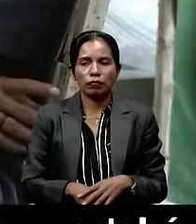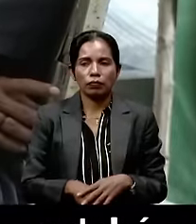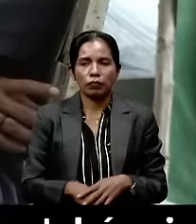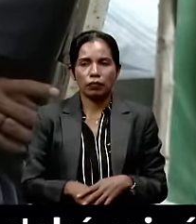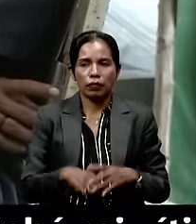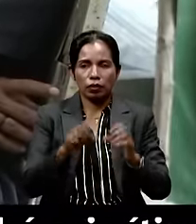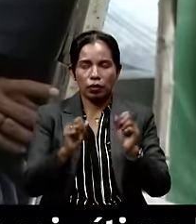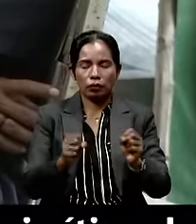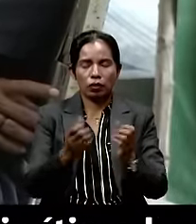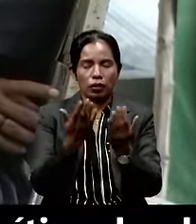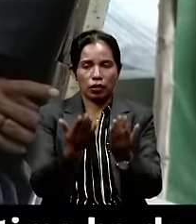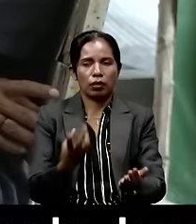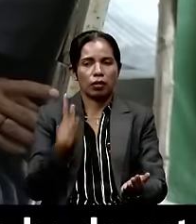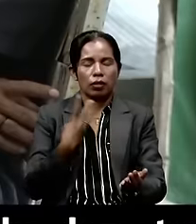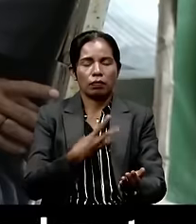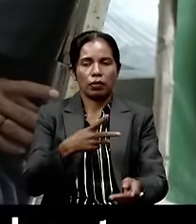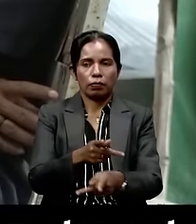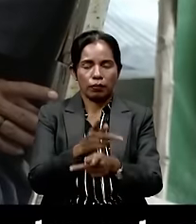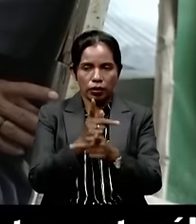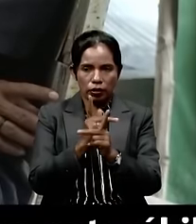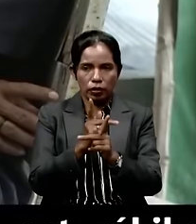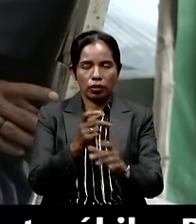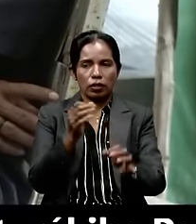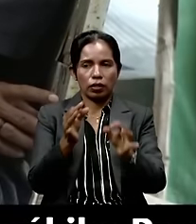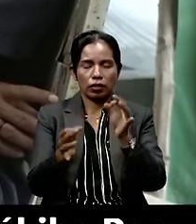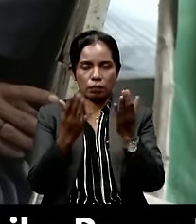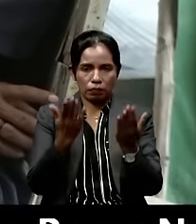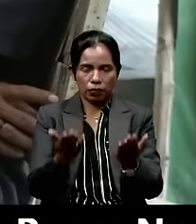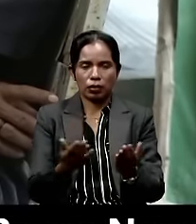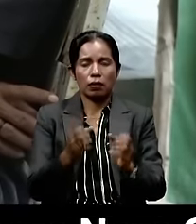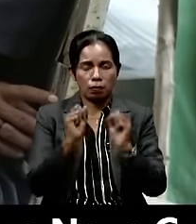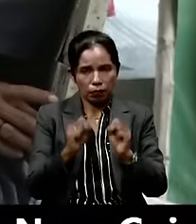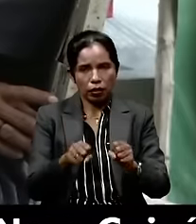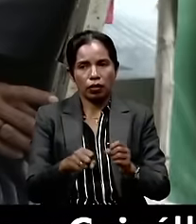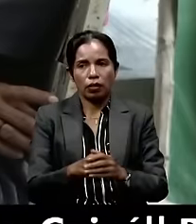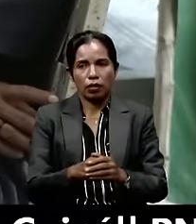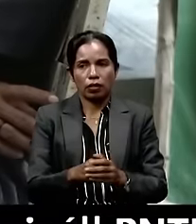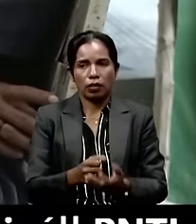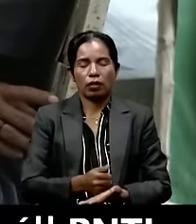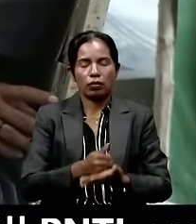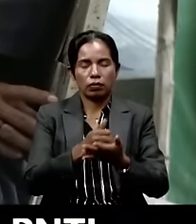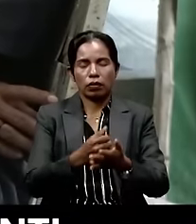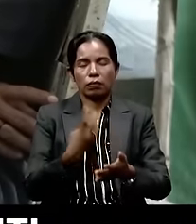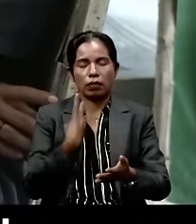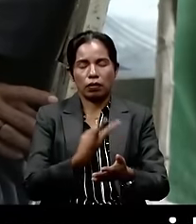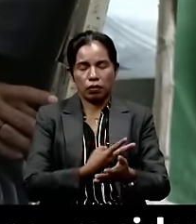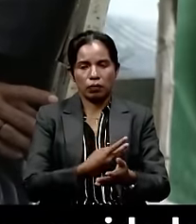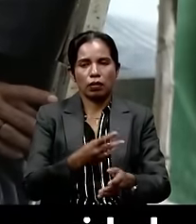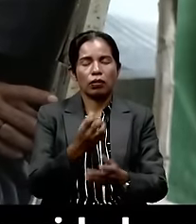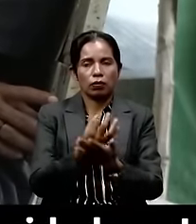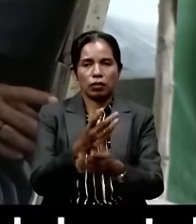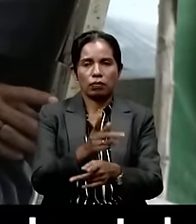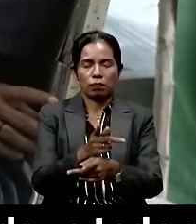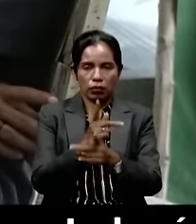atu bel hakaman amne kredit ne se bele kari sulsamba buka sulsamba amne kredit itu.